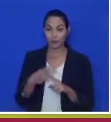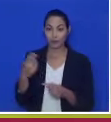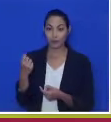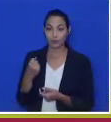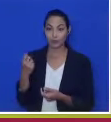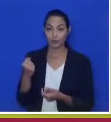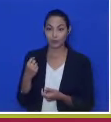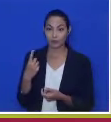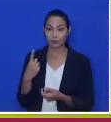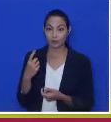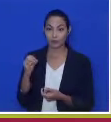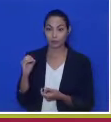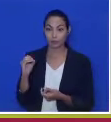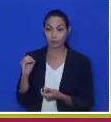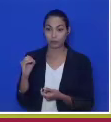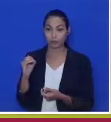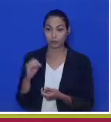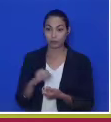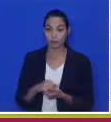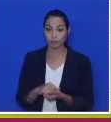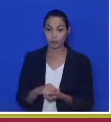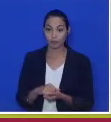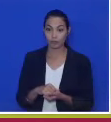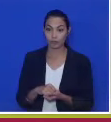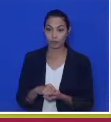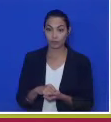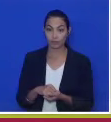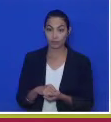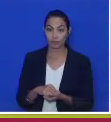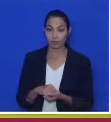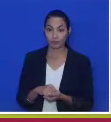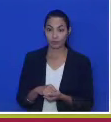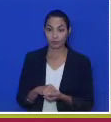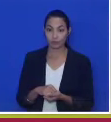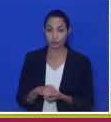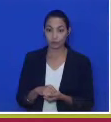bola branca número 10. Branca 10.